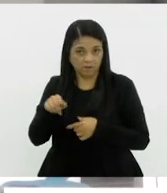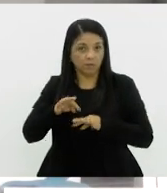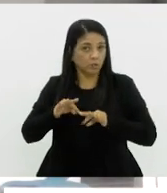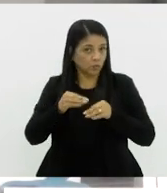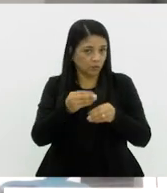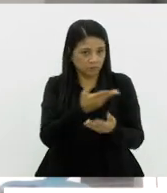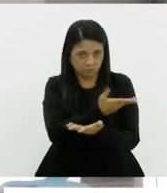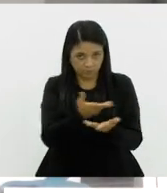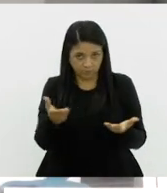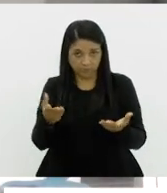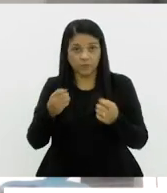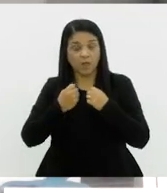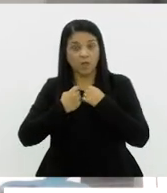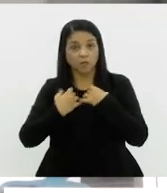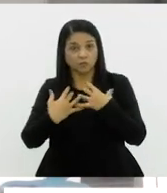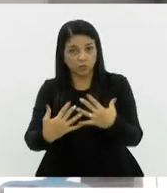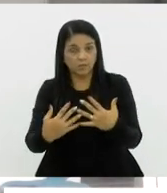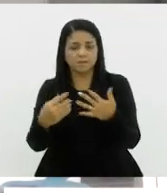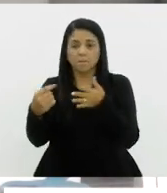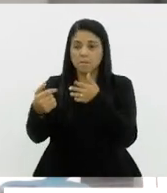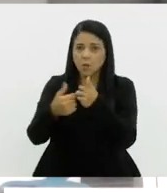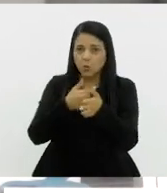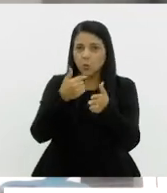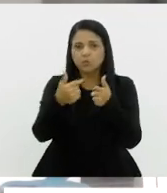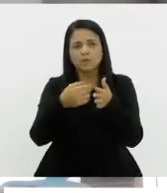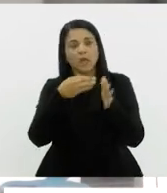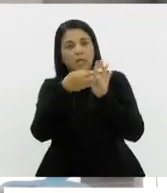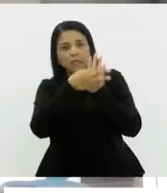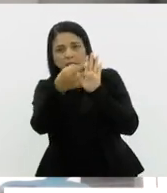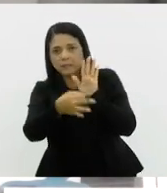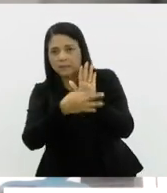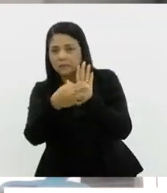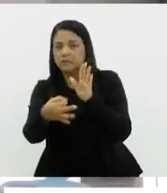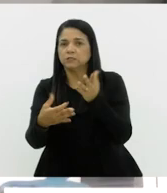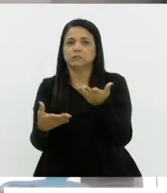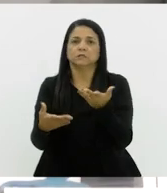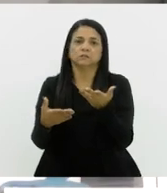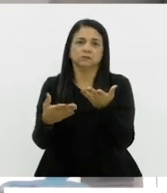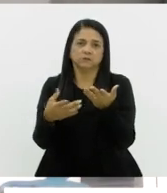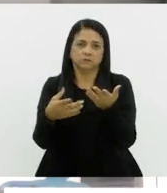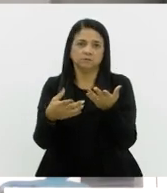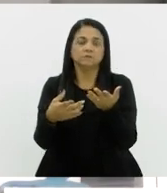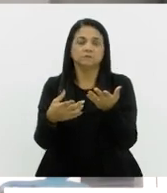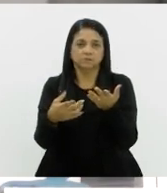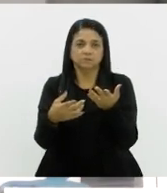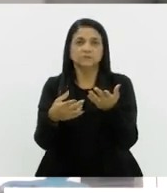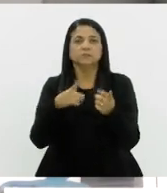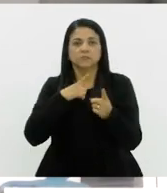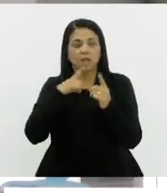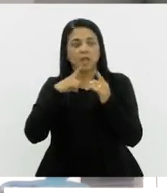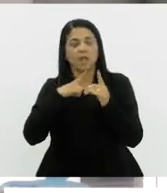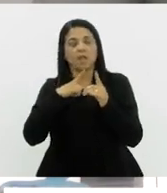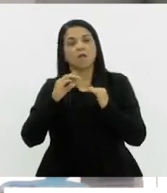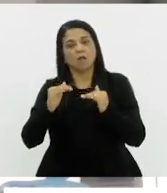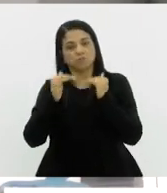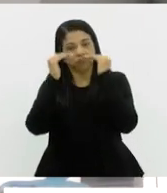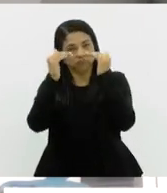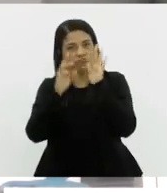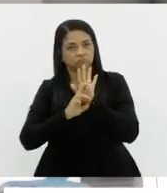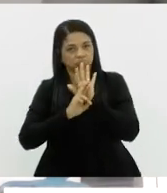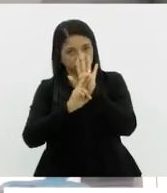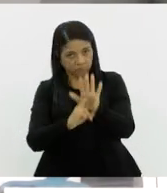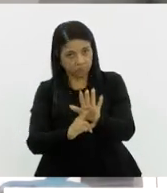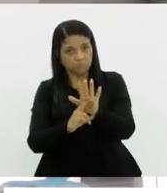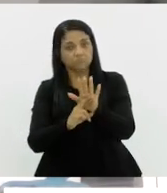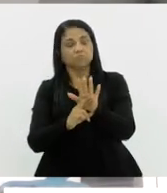audiência, vão surgir perguntas, críticas, contestações, então terá terão as autoridades, os representantes, direito